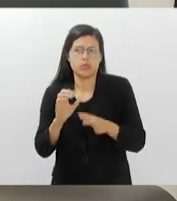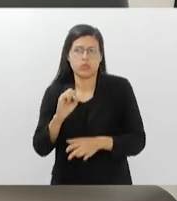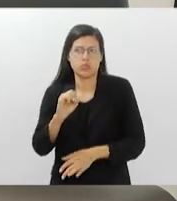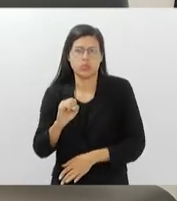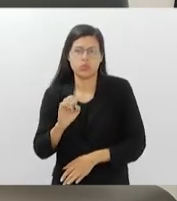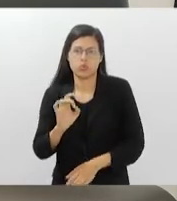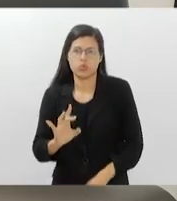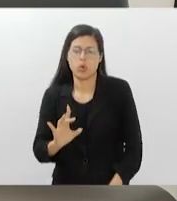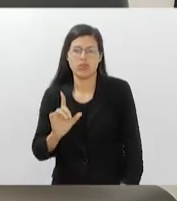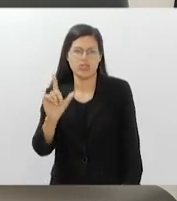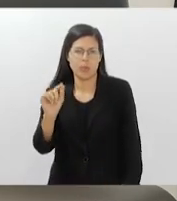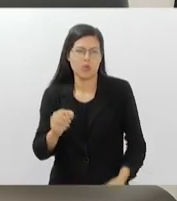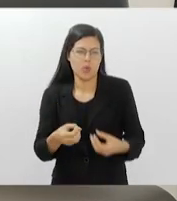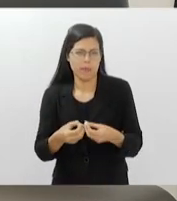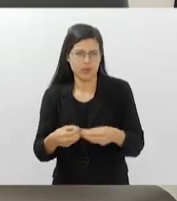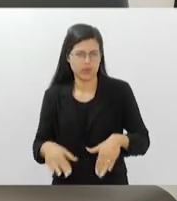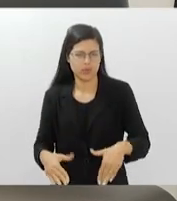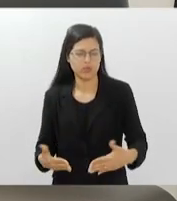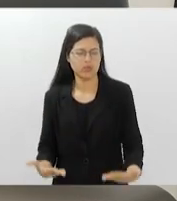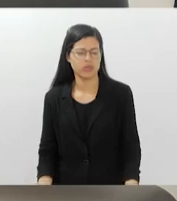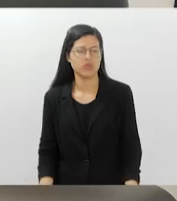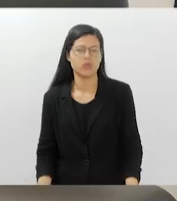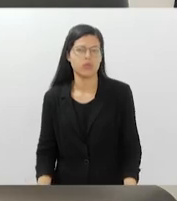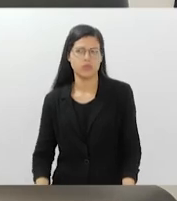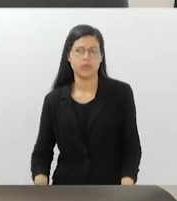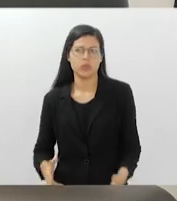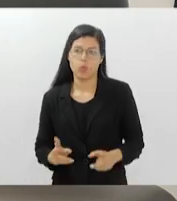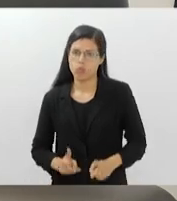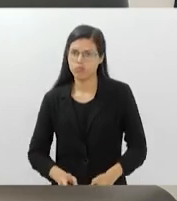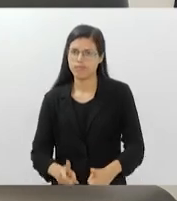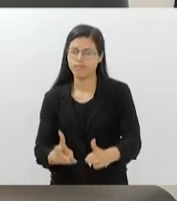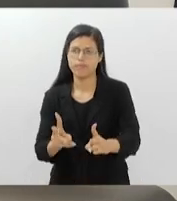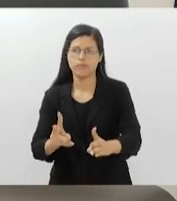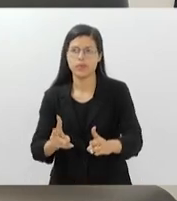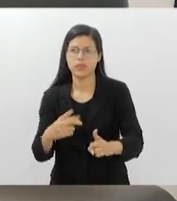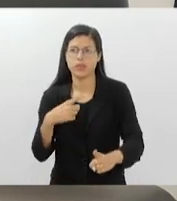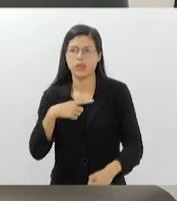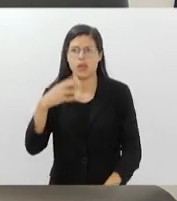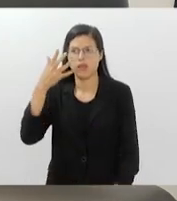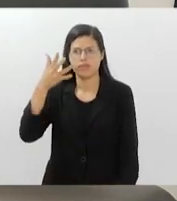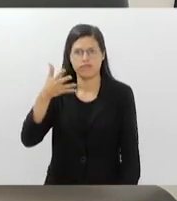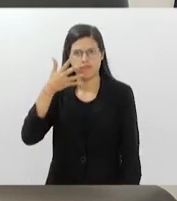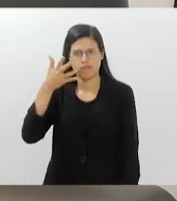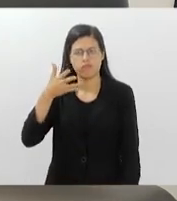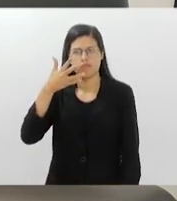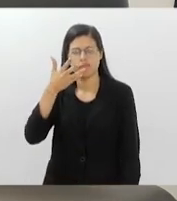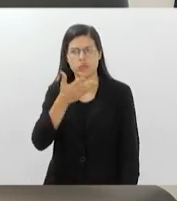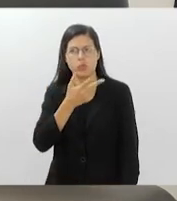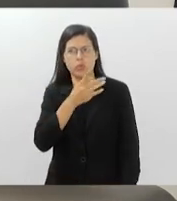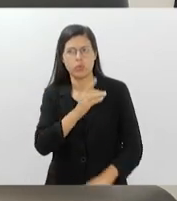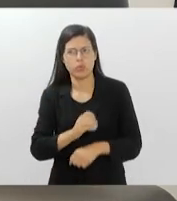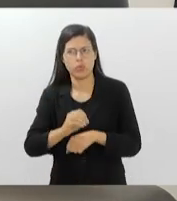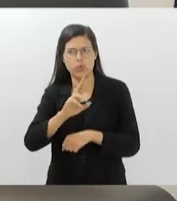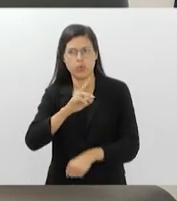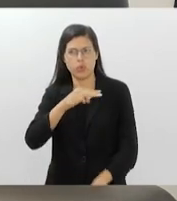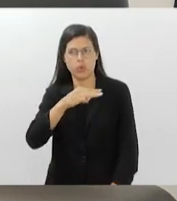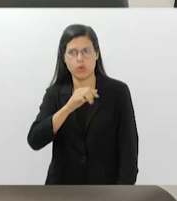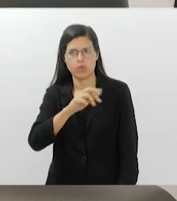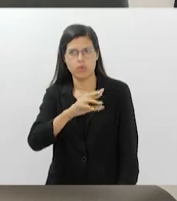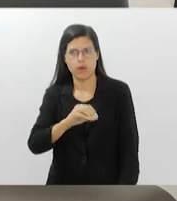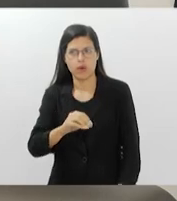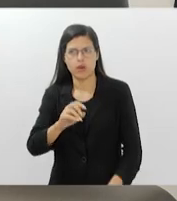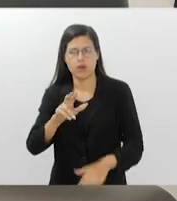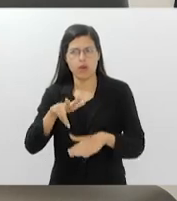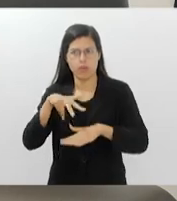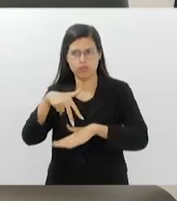danos mas continuamos aqui nesse sentido e ter a fala do Dr magio dizendo que ess é um posicionamento da